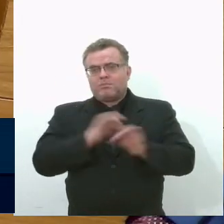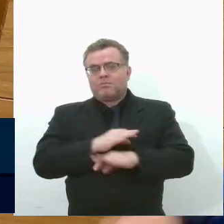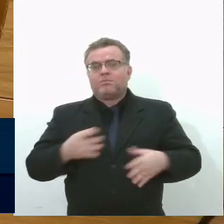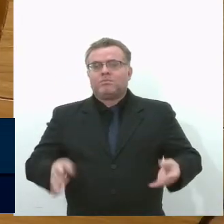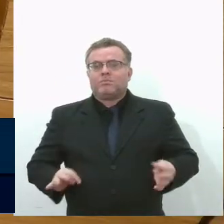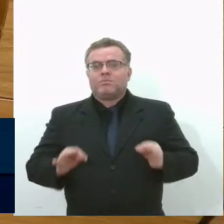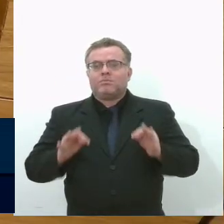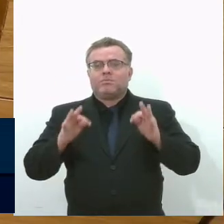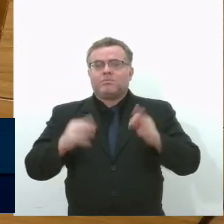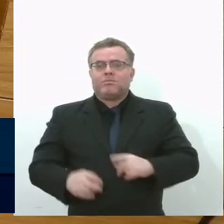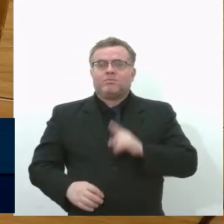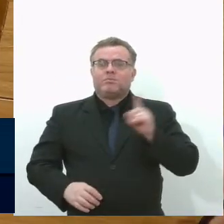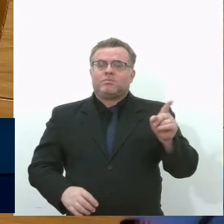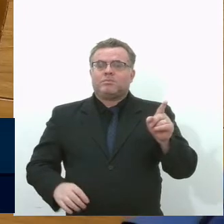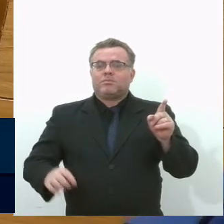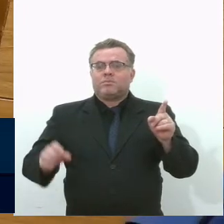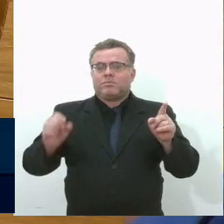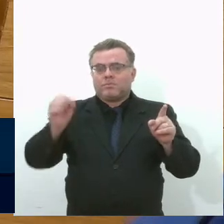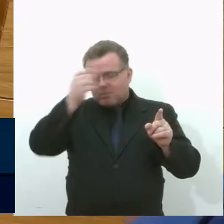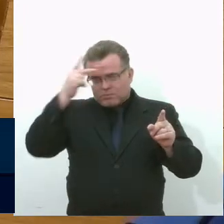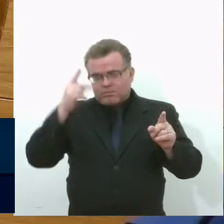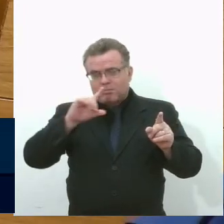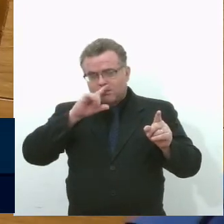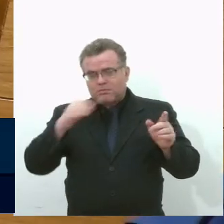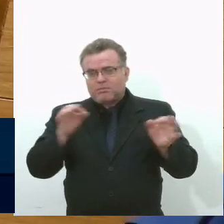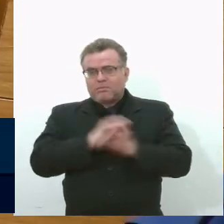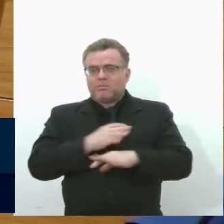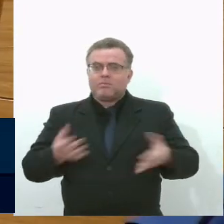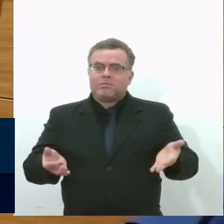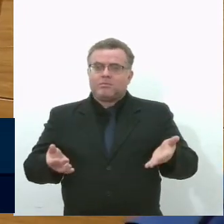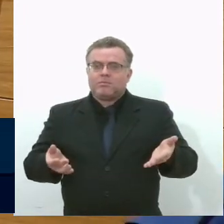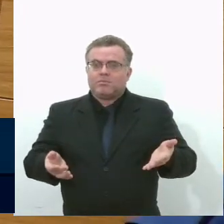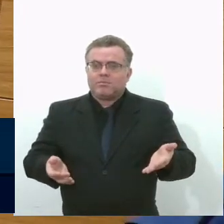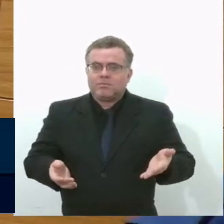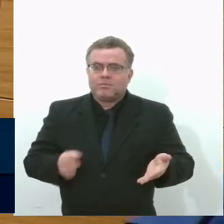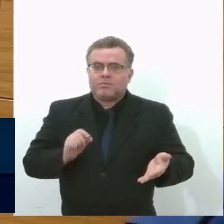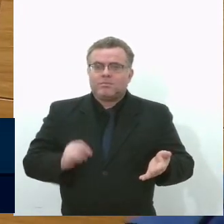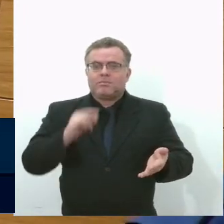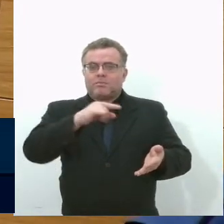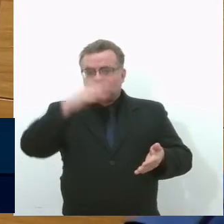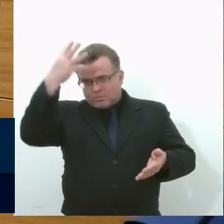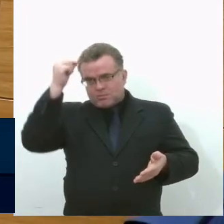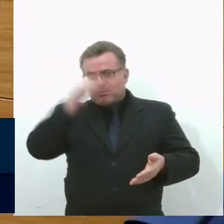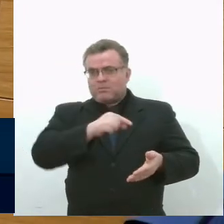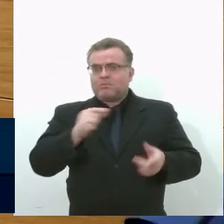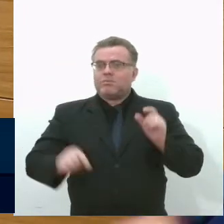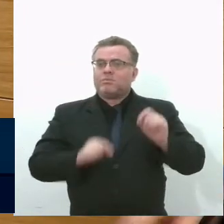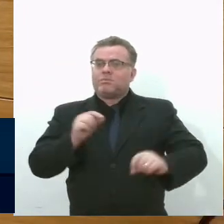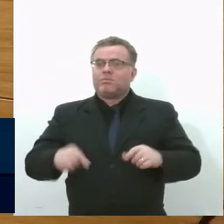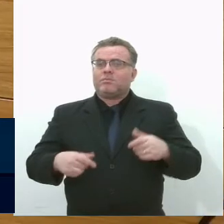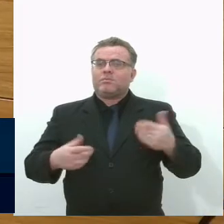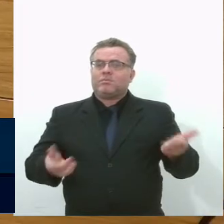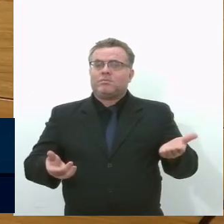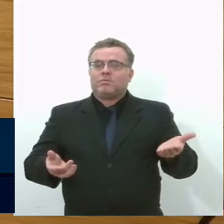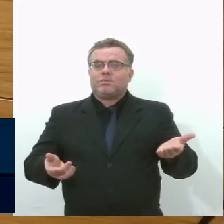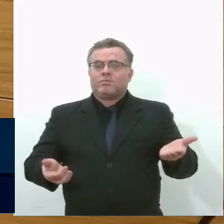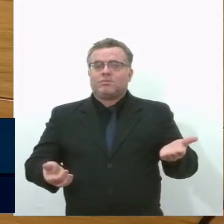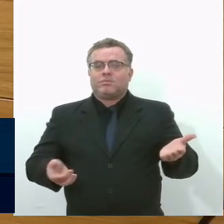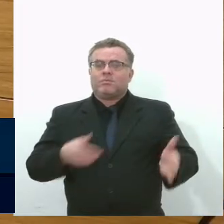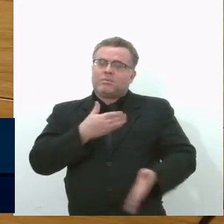é feito pela prefeitura de Aracaju. Então, vê bem, se lá hoje for São Cristóvão, o prefeito de Aracaju cometeu improbidade administrativa. Eu